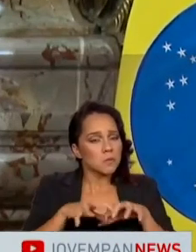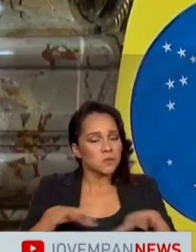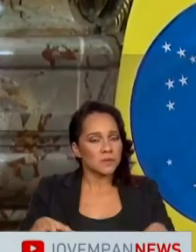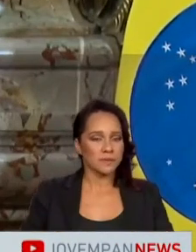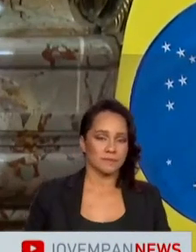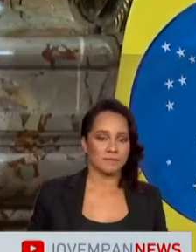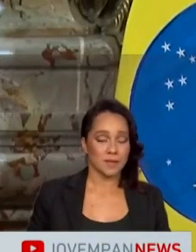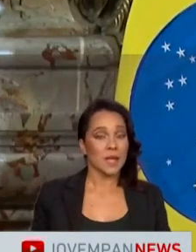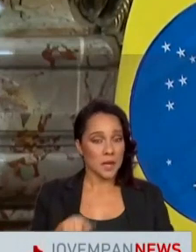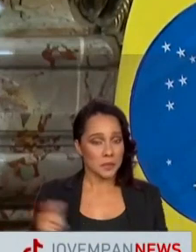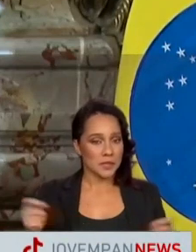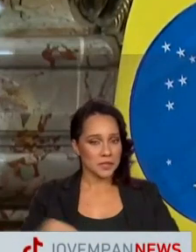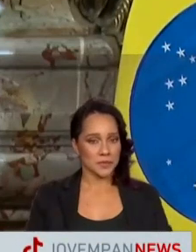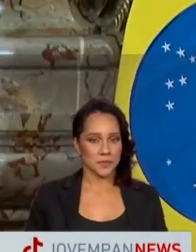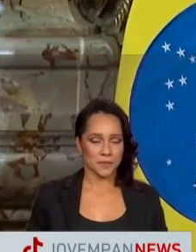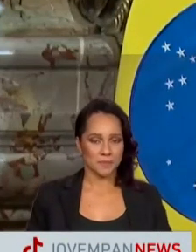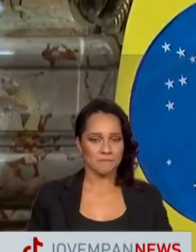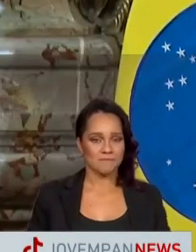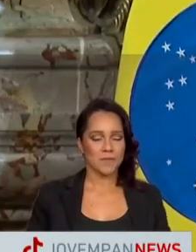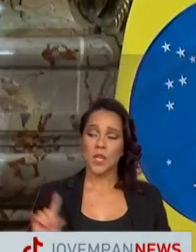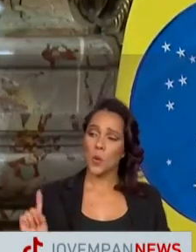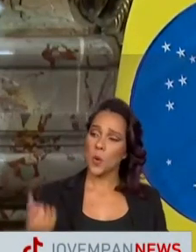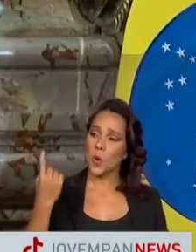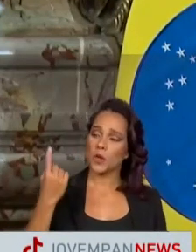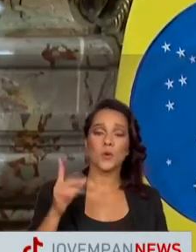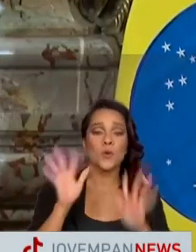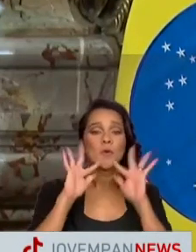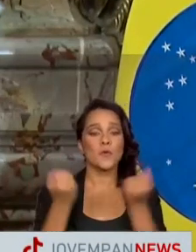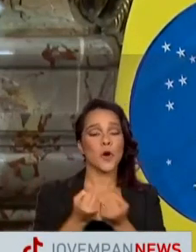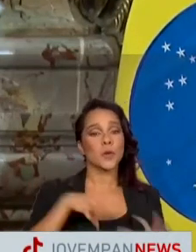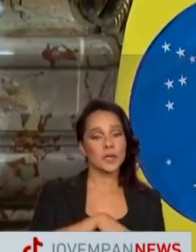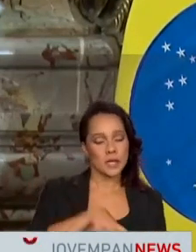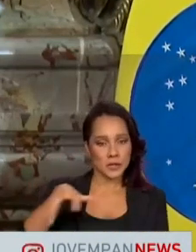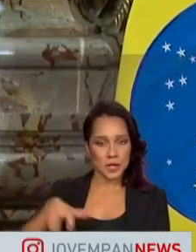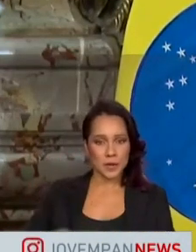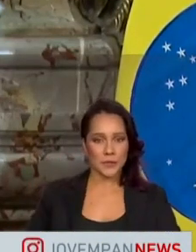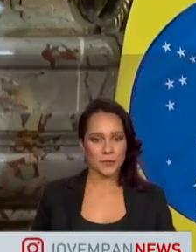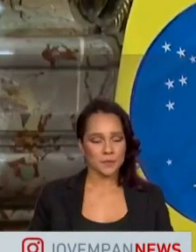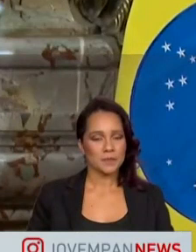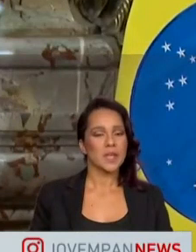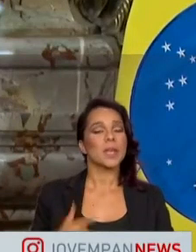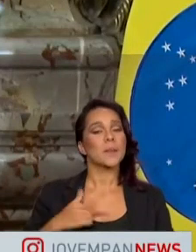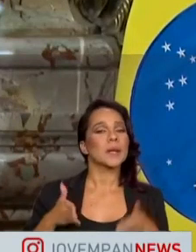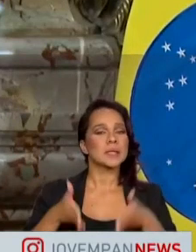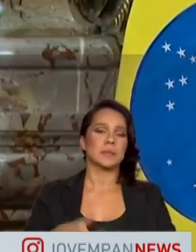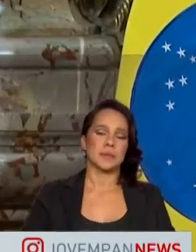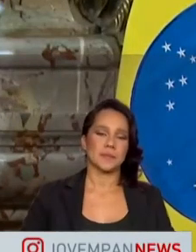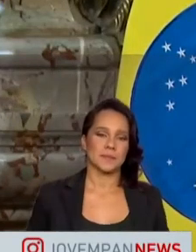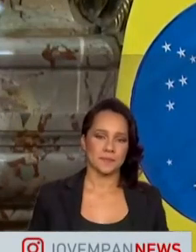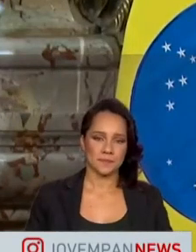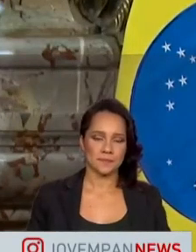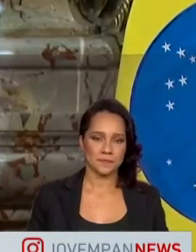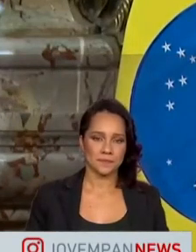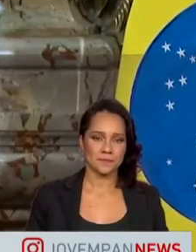conflitos. É possível. É possível. E é o único fórum internacional que Cuba participa. Fórum internacional